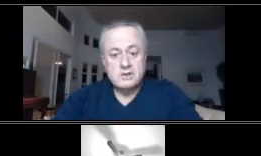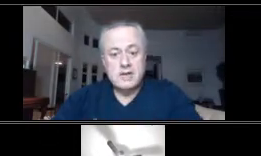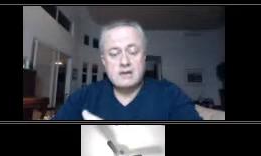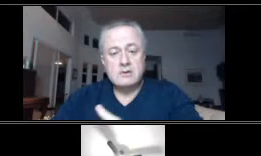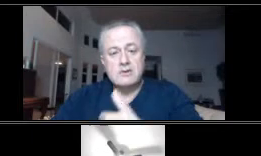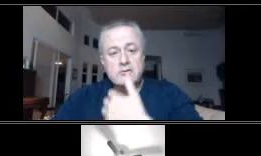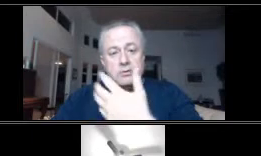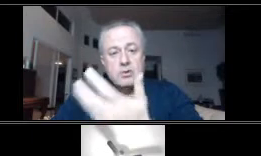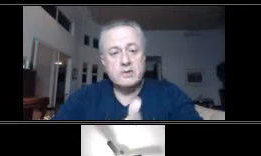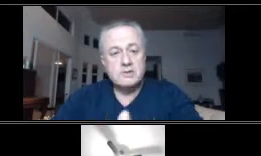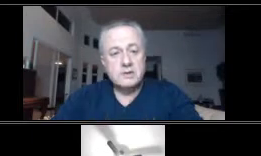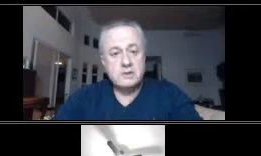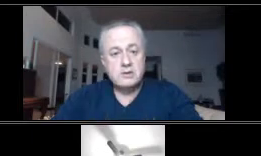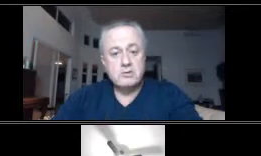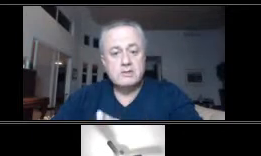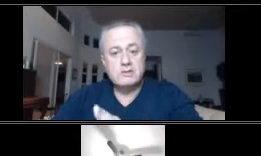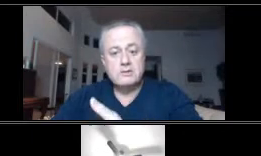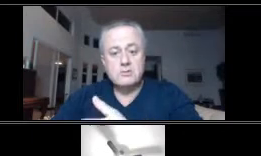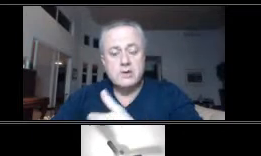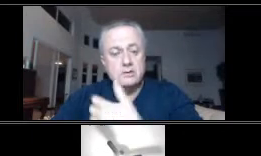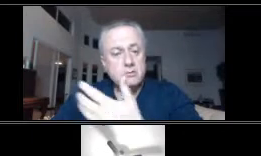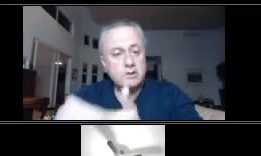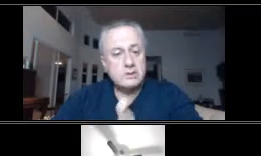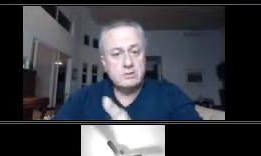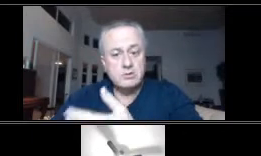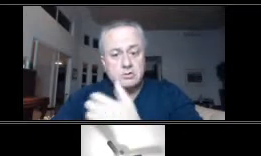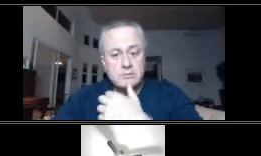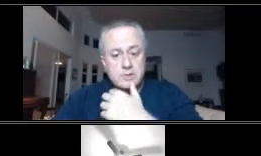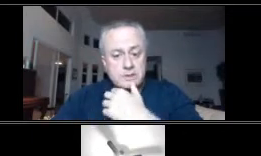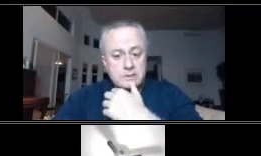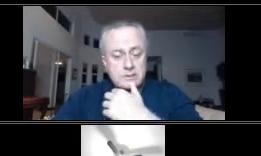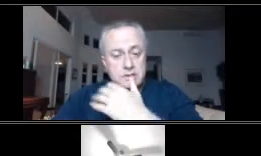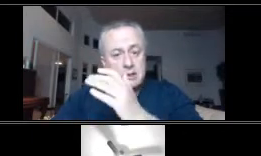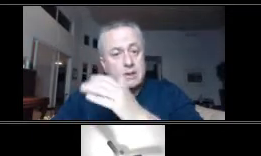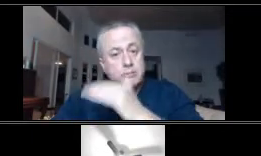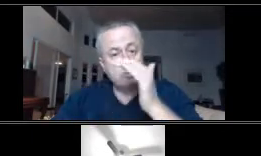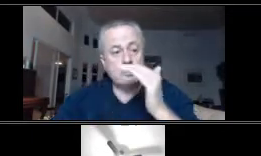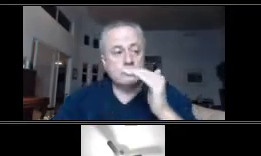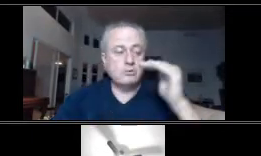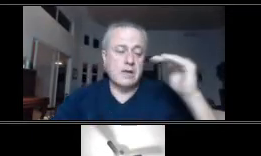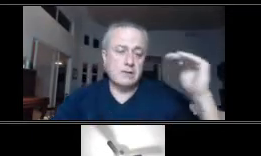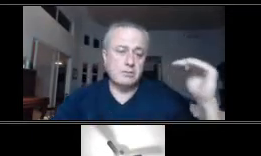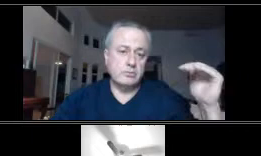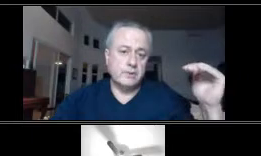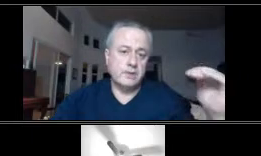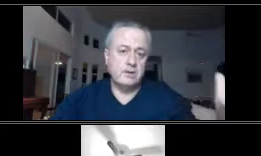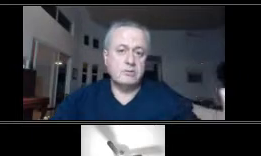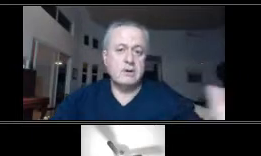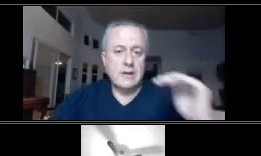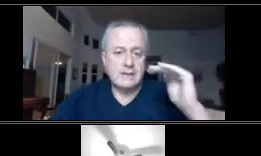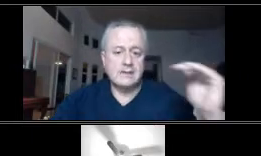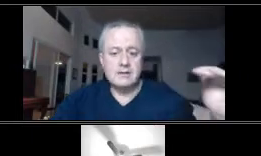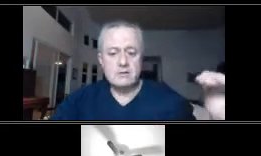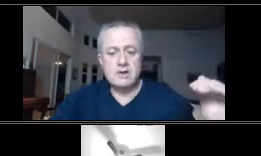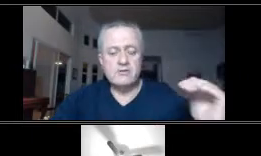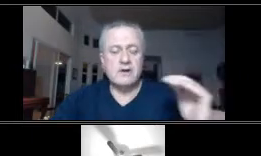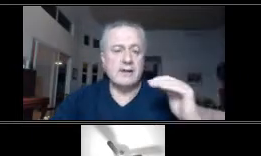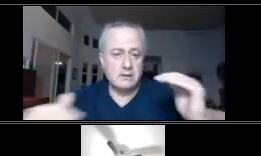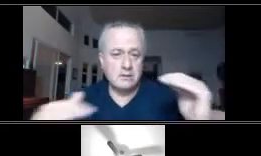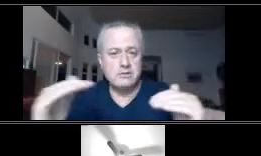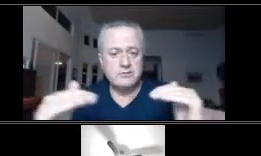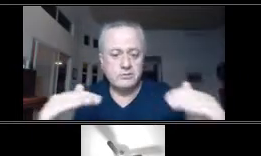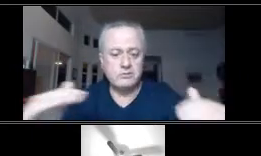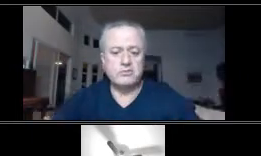motor adiantado. Eles normalmente andam antes de 1 ano, antes de 11 meses. Por outro lado, um pequeno atraso